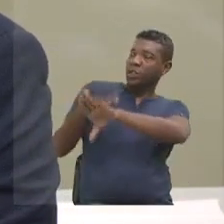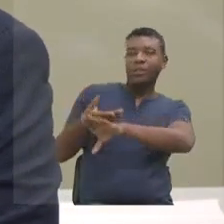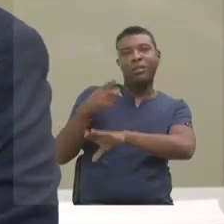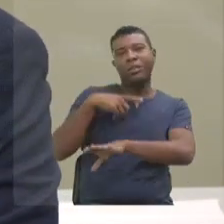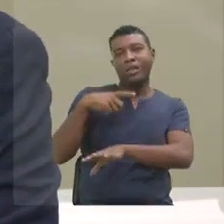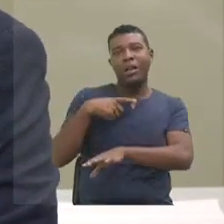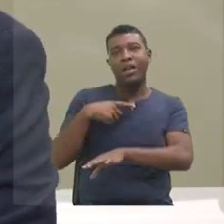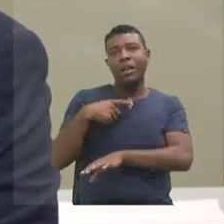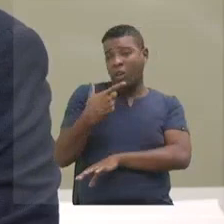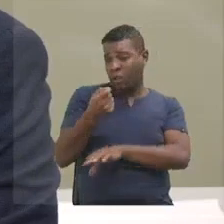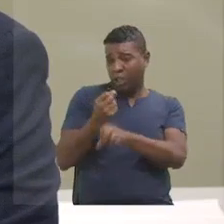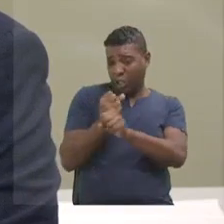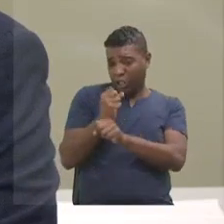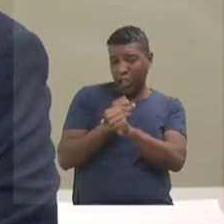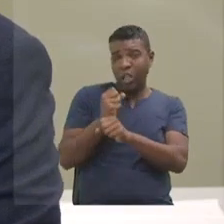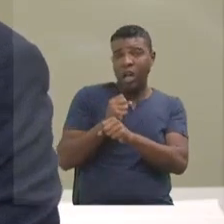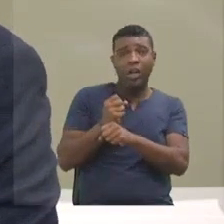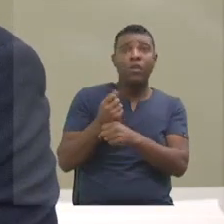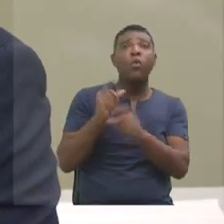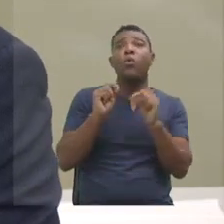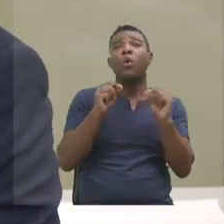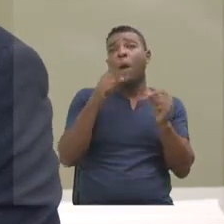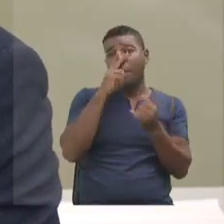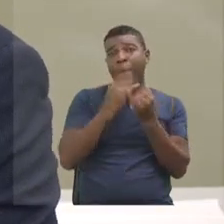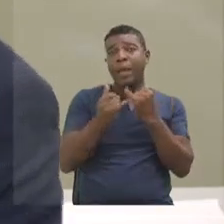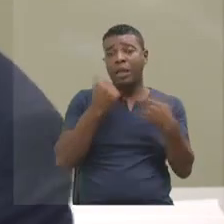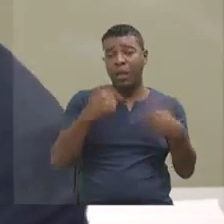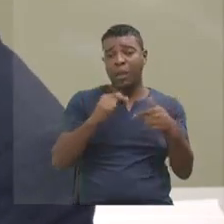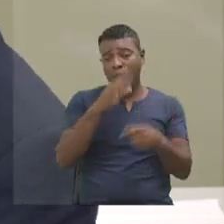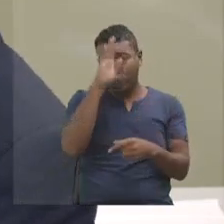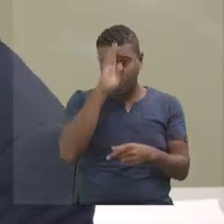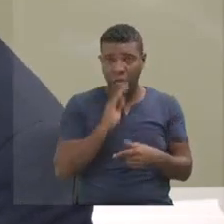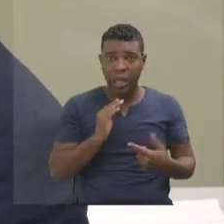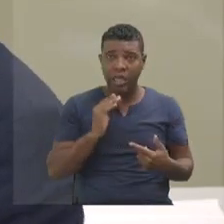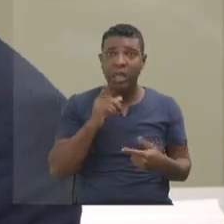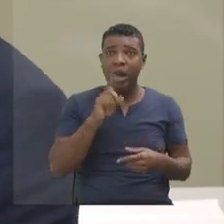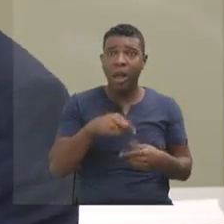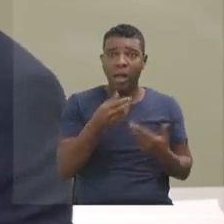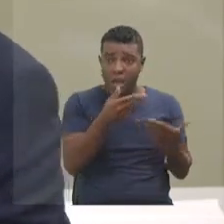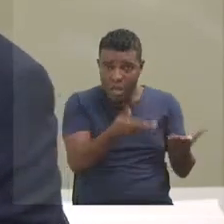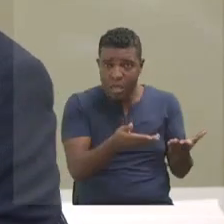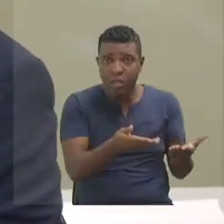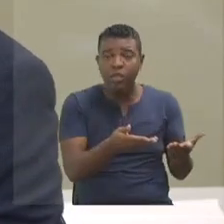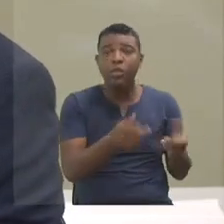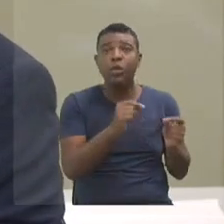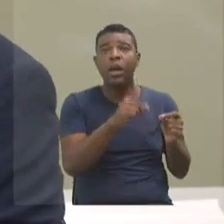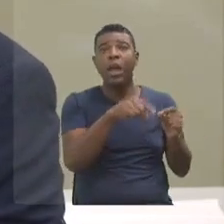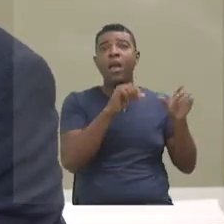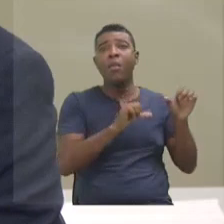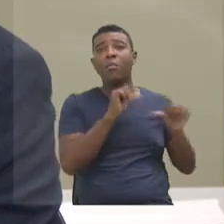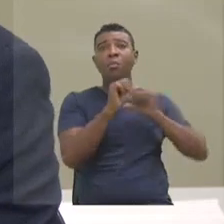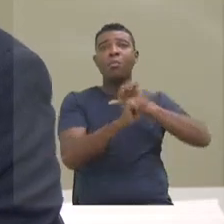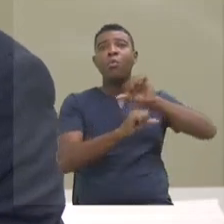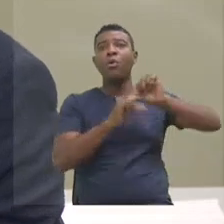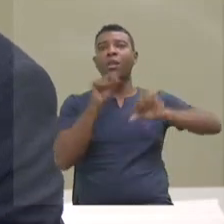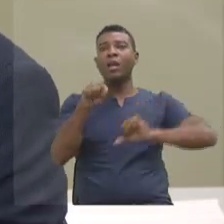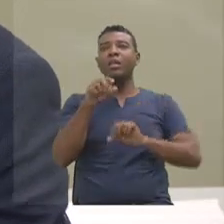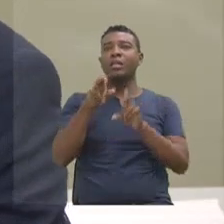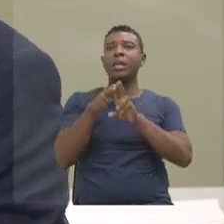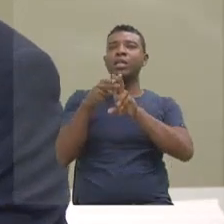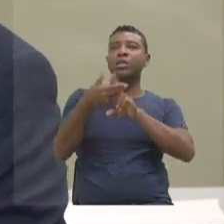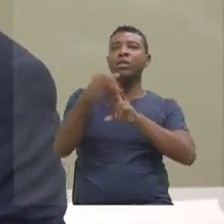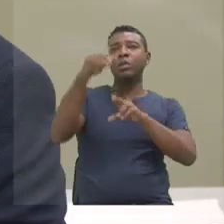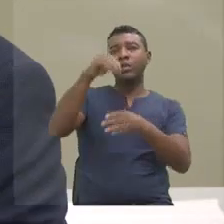20 anos praticamente trabalhou gratuitamente é isso que eu acho que vai ser a mudança hoje do SUS